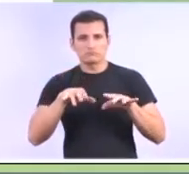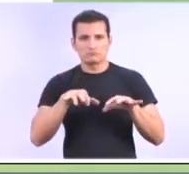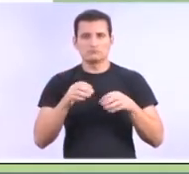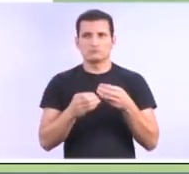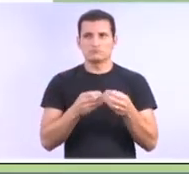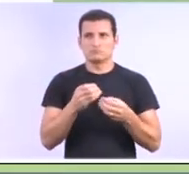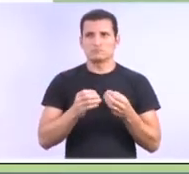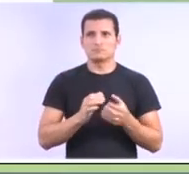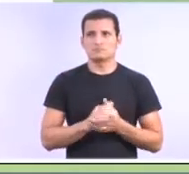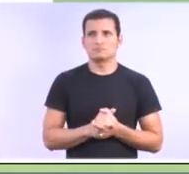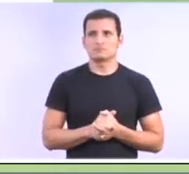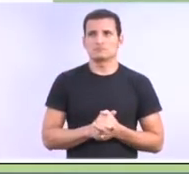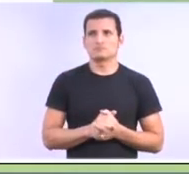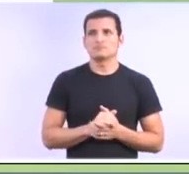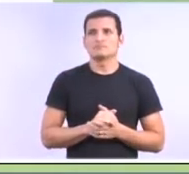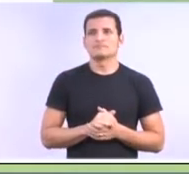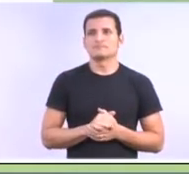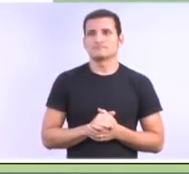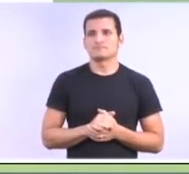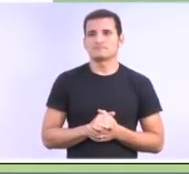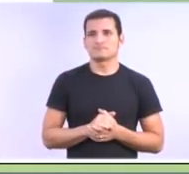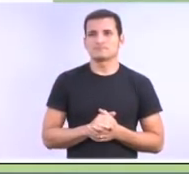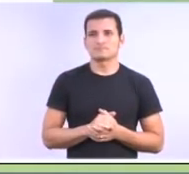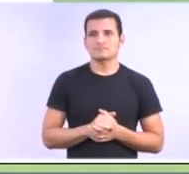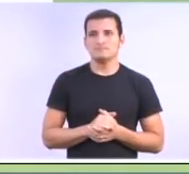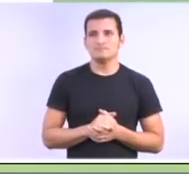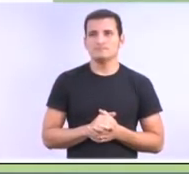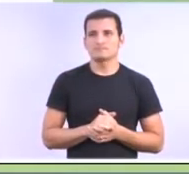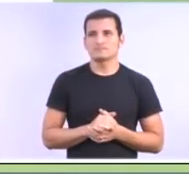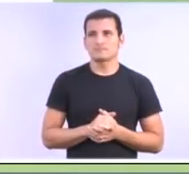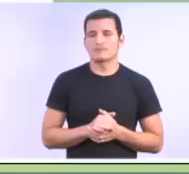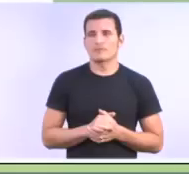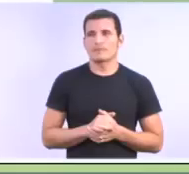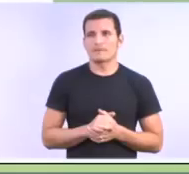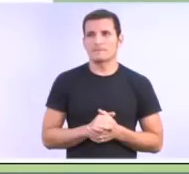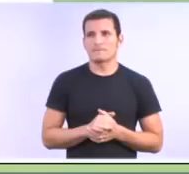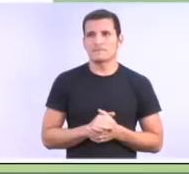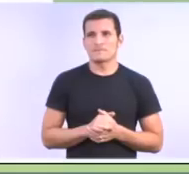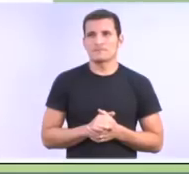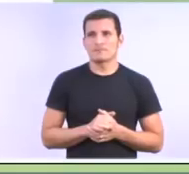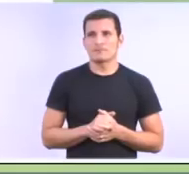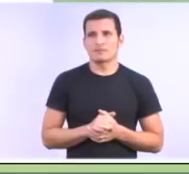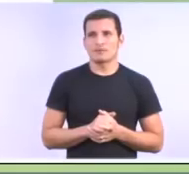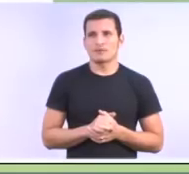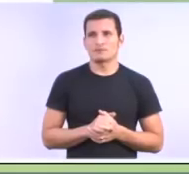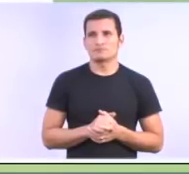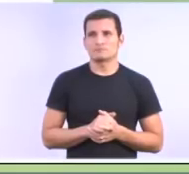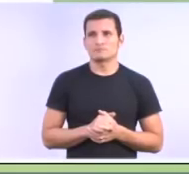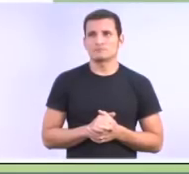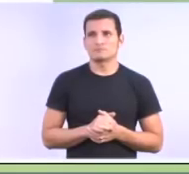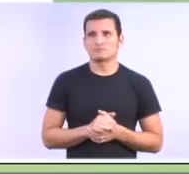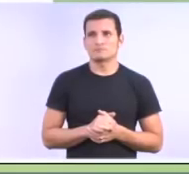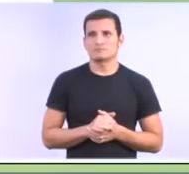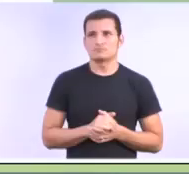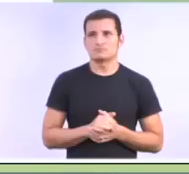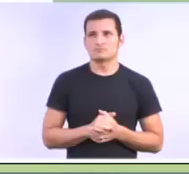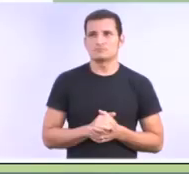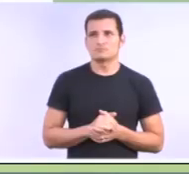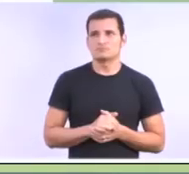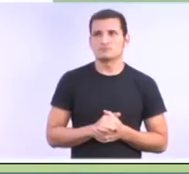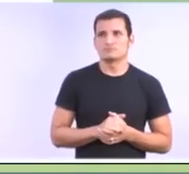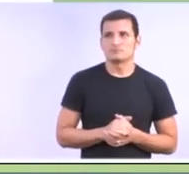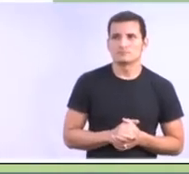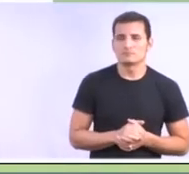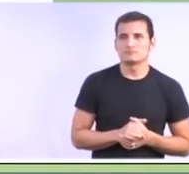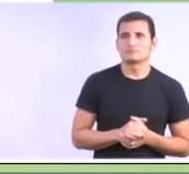Vou criar aqui o Public Static Void Main, para poder iniciar aqui, que inicia meu programa. Eu inicializo o meu objeto, que vai